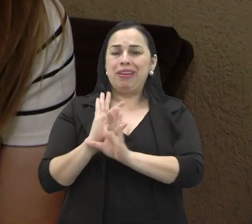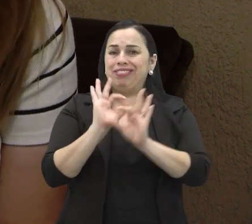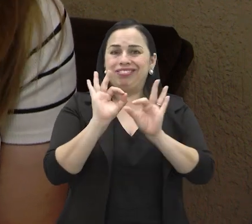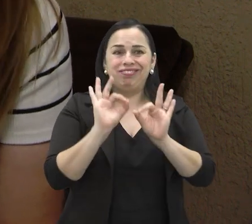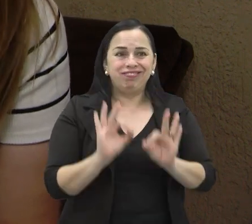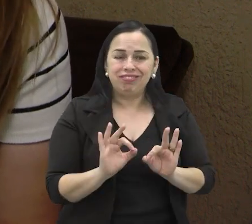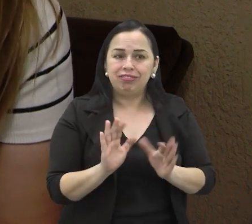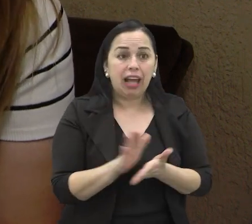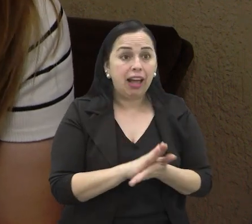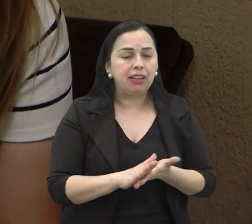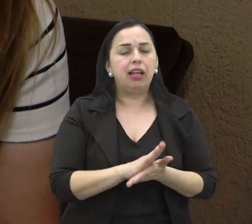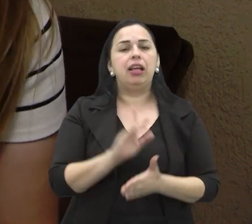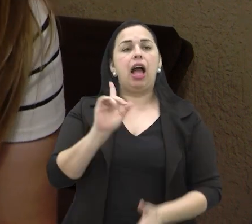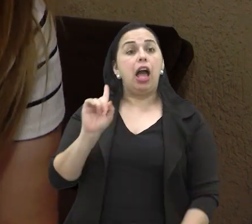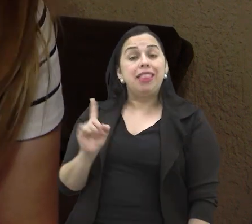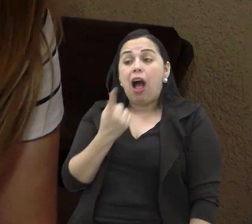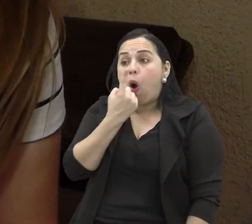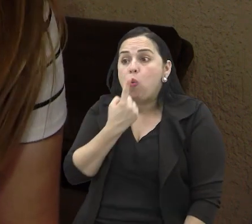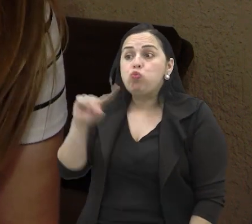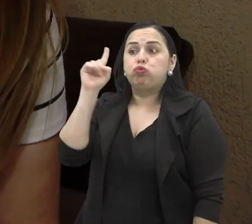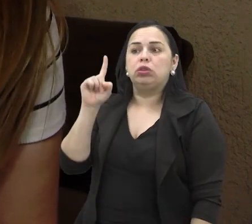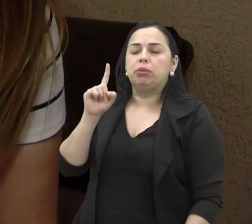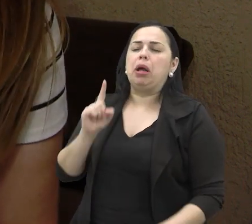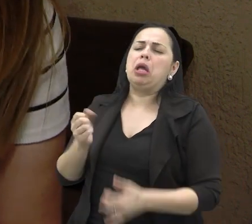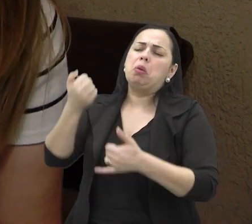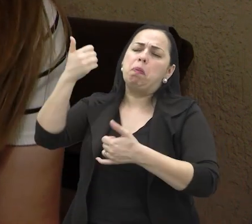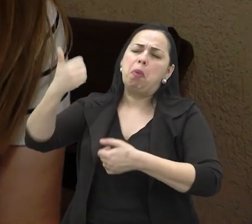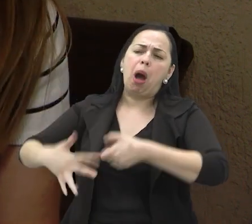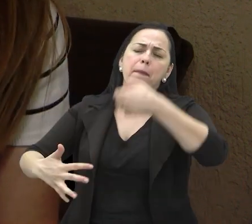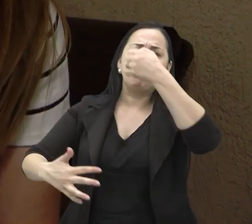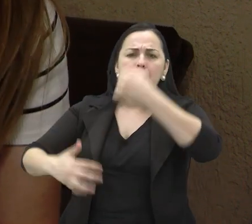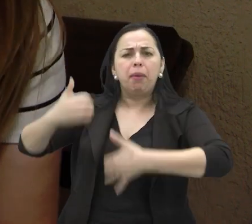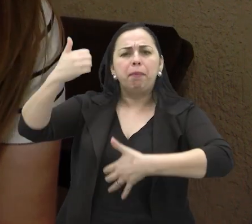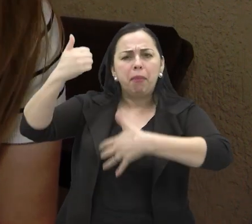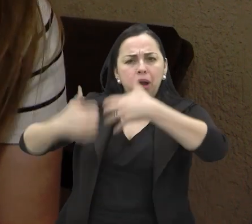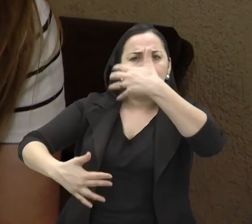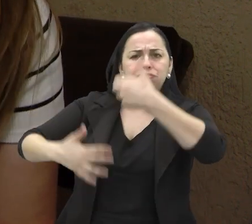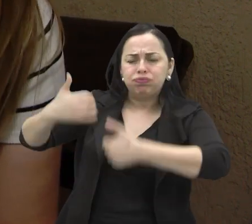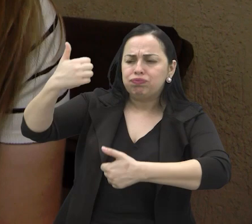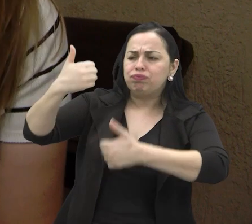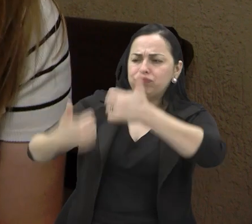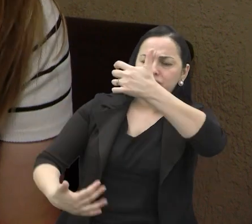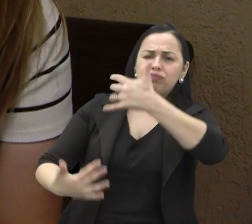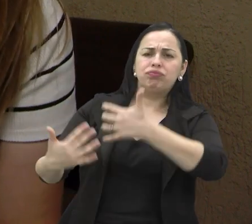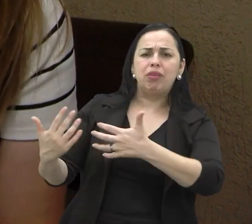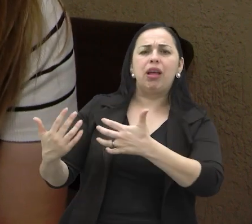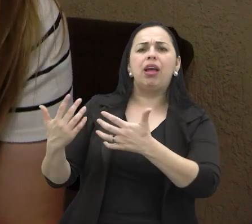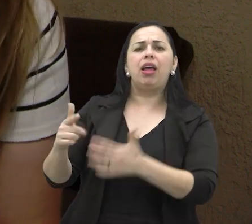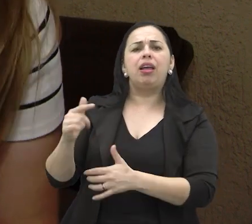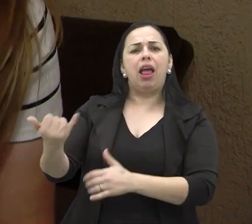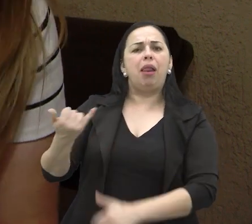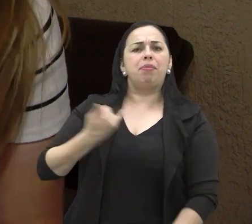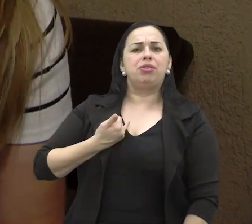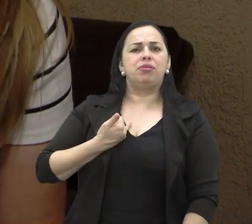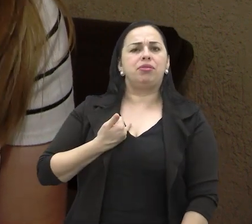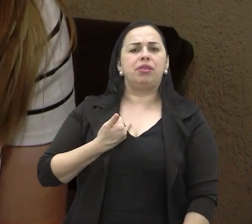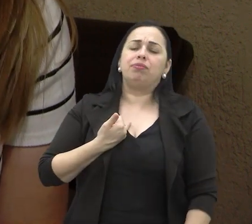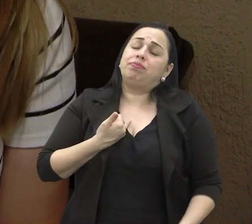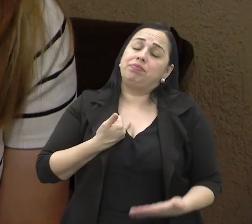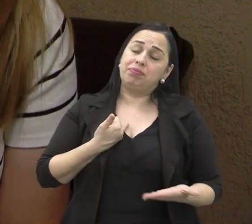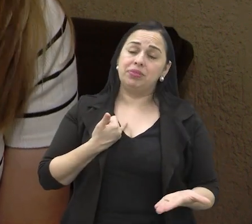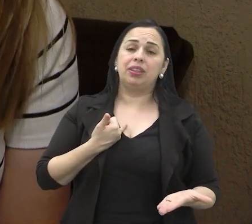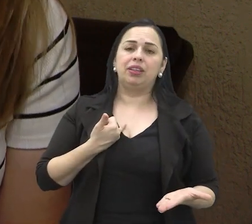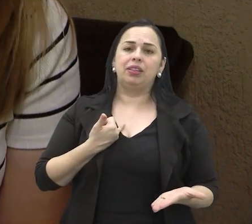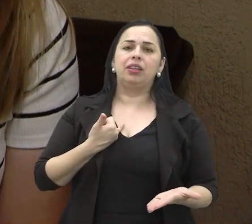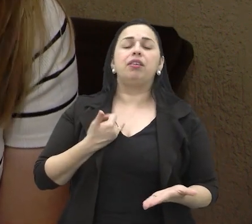nenhum conseguiu o diagnóstico correto. Aí, a última dermatologista, contei todo o procedimento que eu já havia feito, né? Aí ela falou